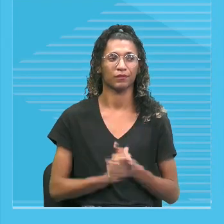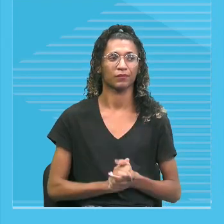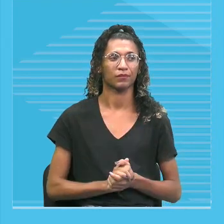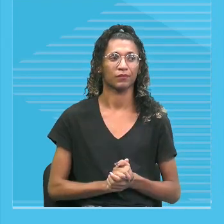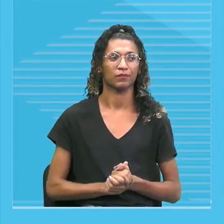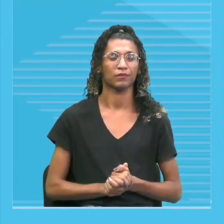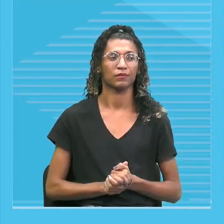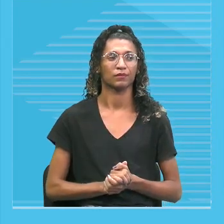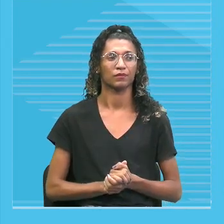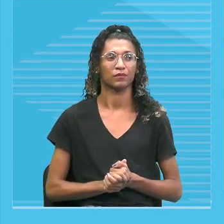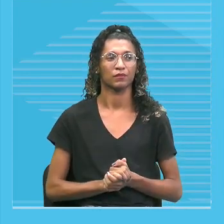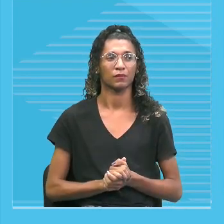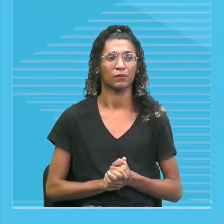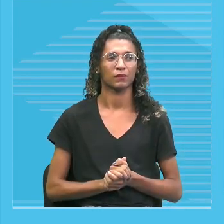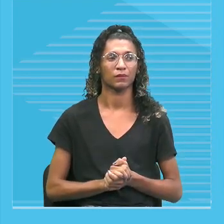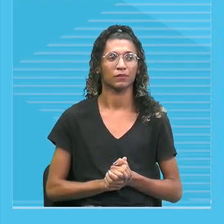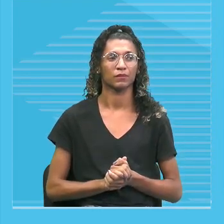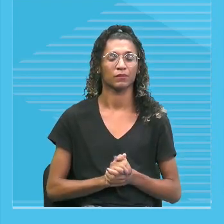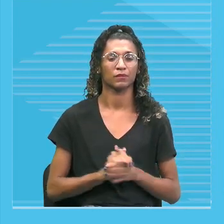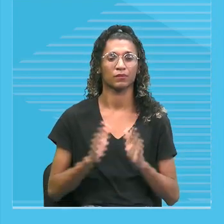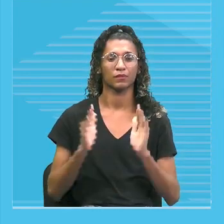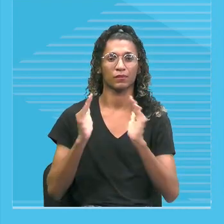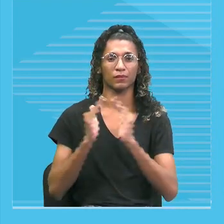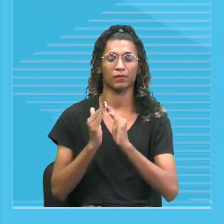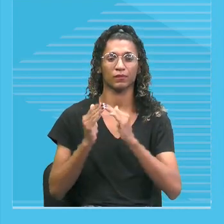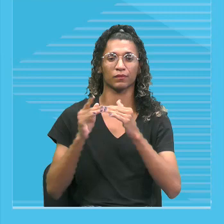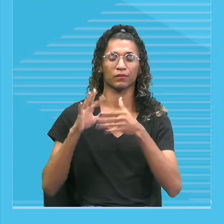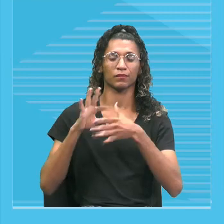carniçaria letra C açougue